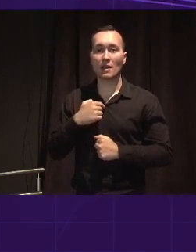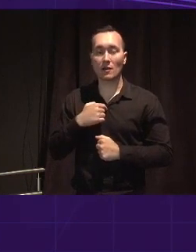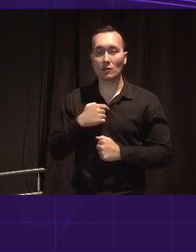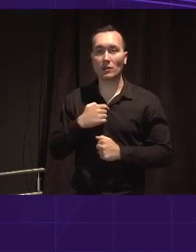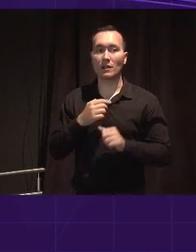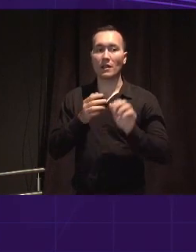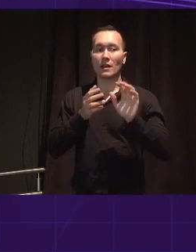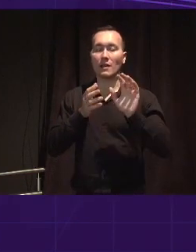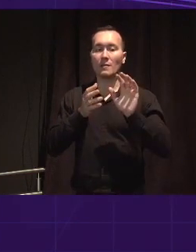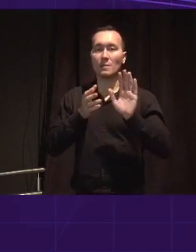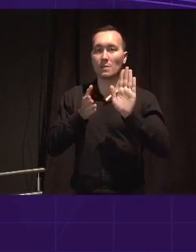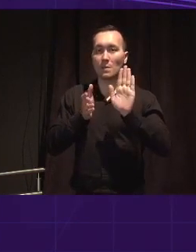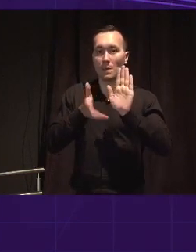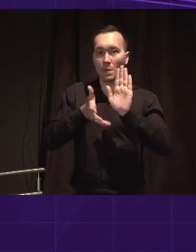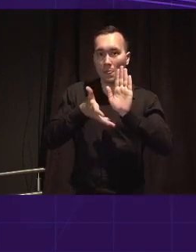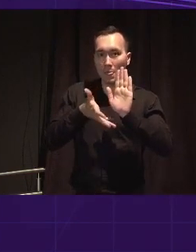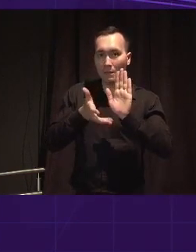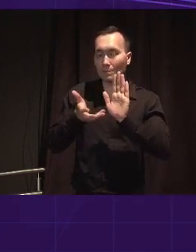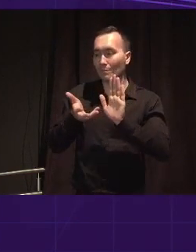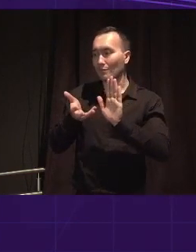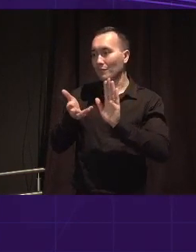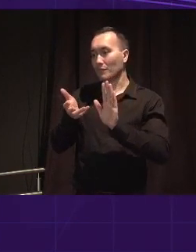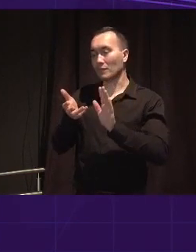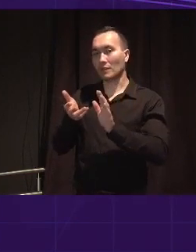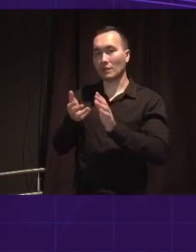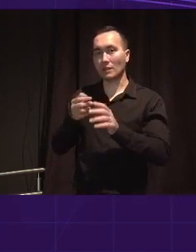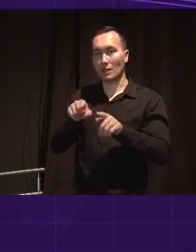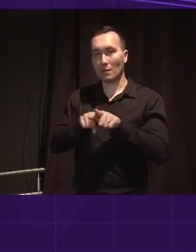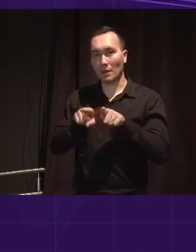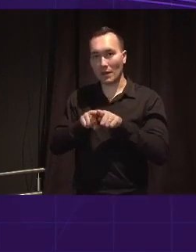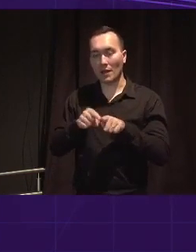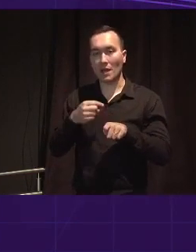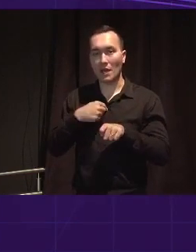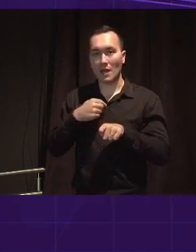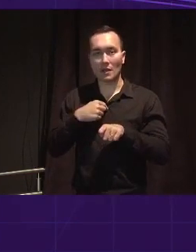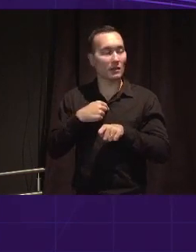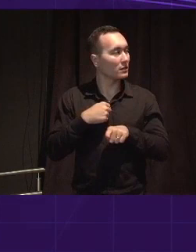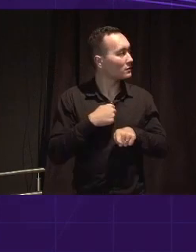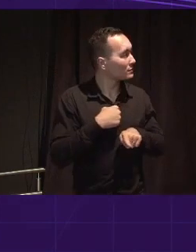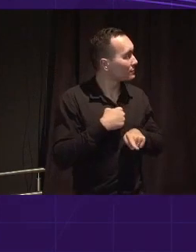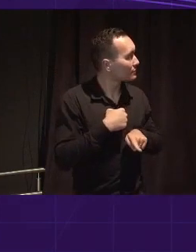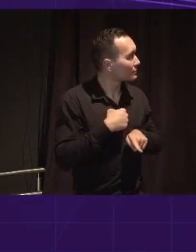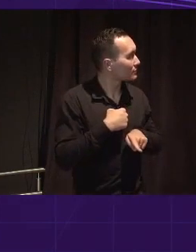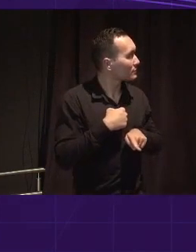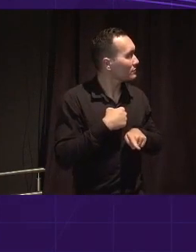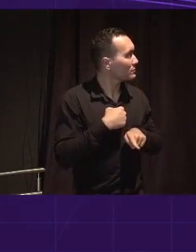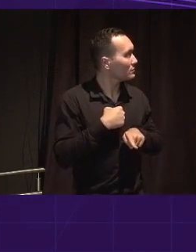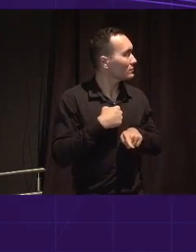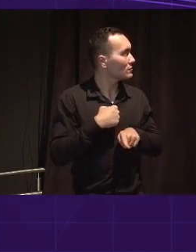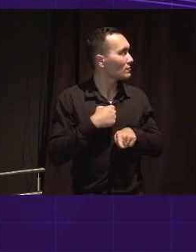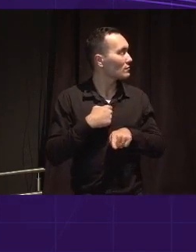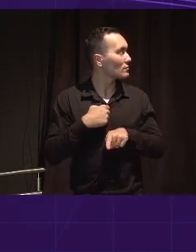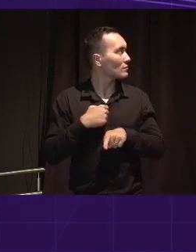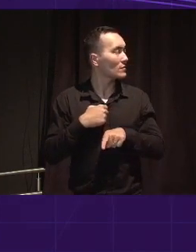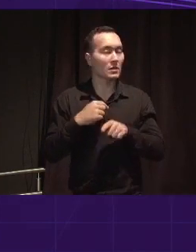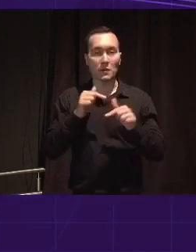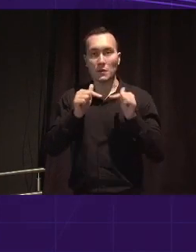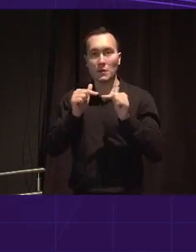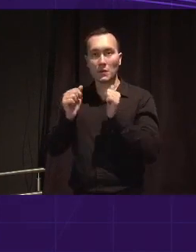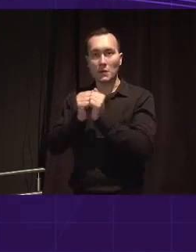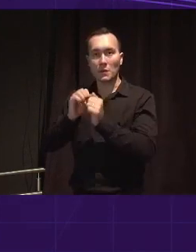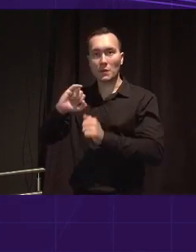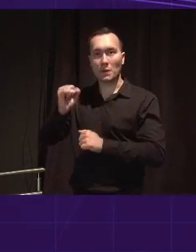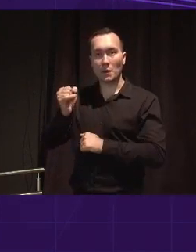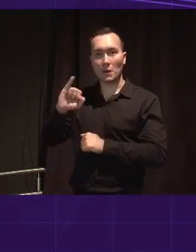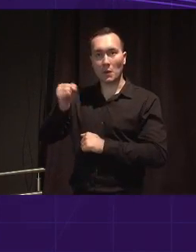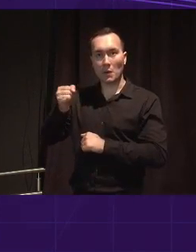minha formação é ciência da computação. Sou Agile Coach Lead na RD Station, né? Trabalho então junto com a Julieta aí há